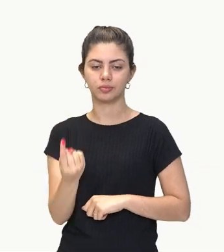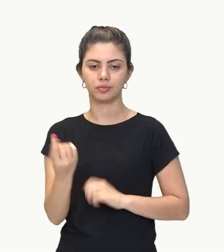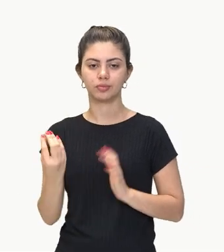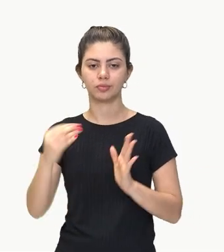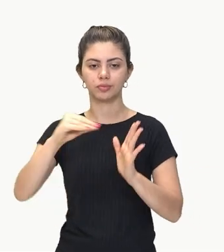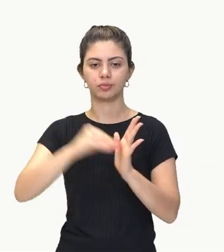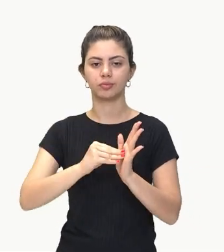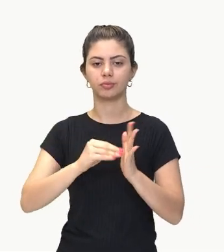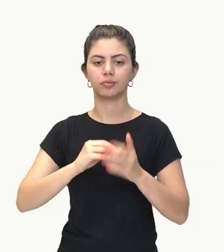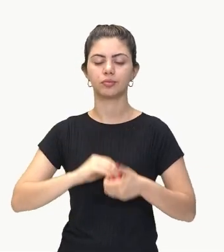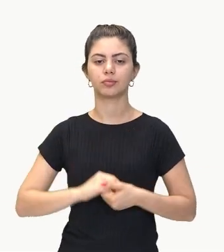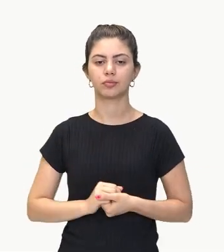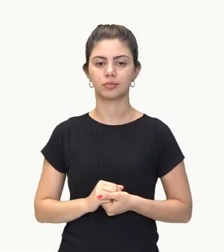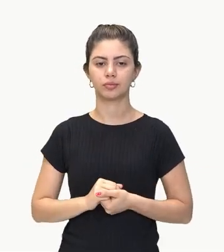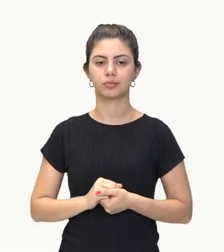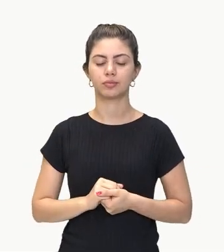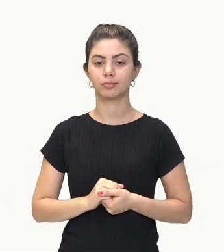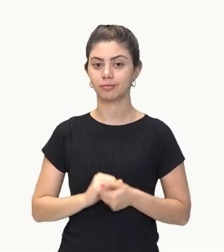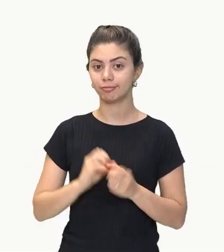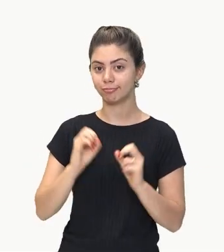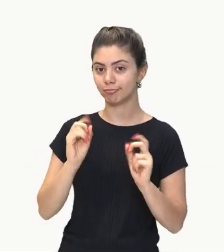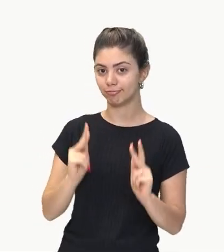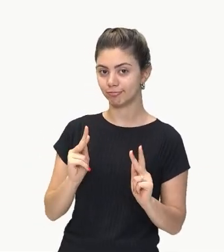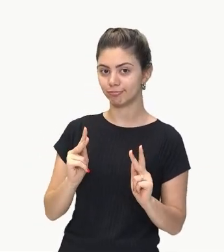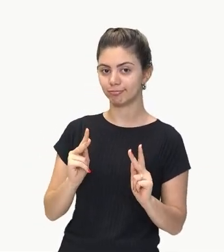0,91. Tudo bem?